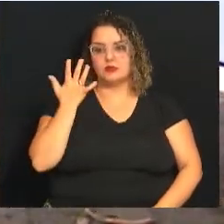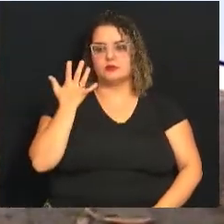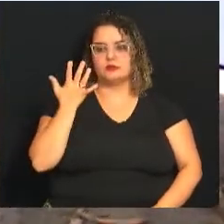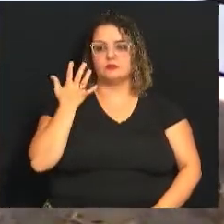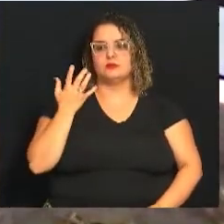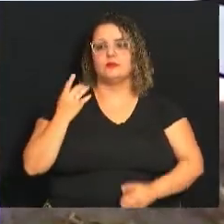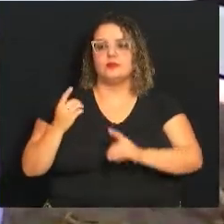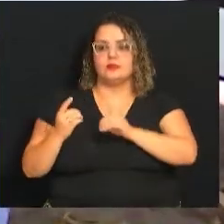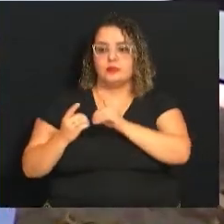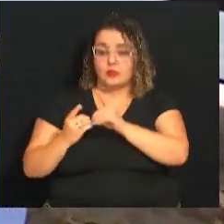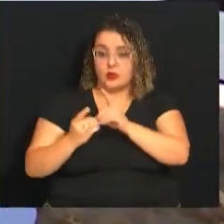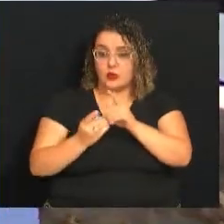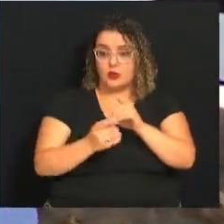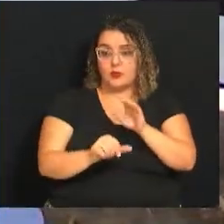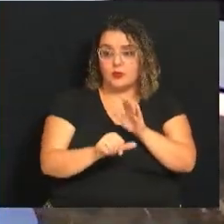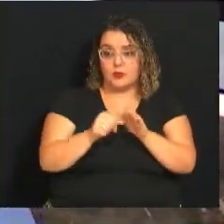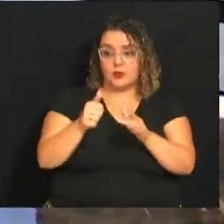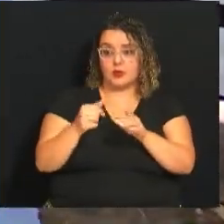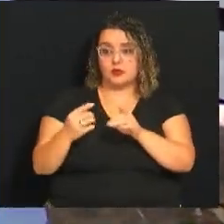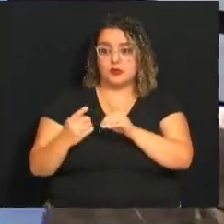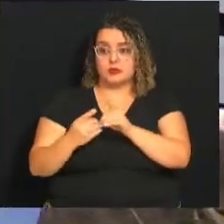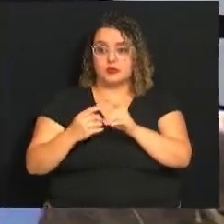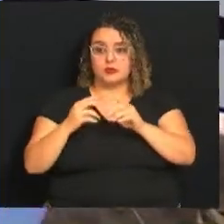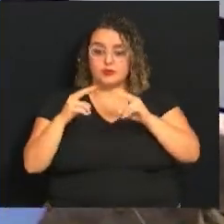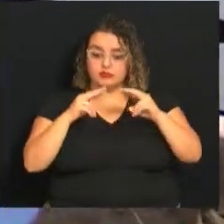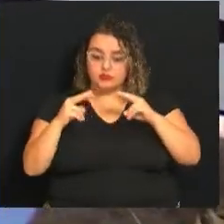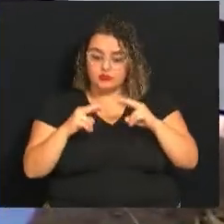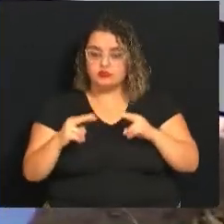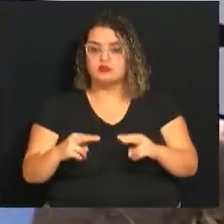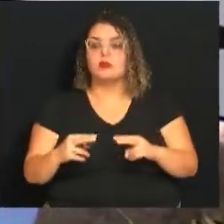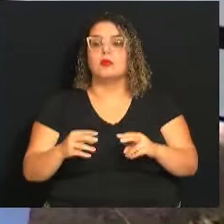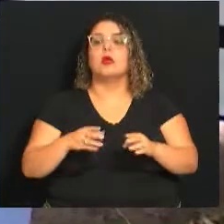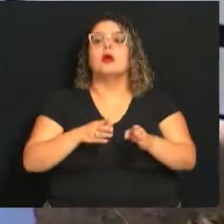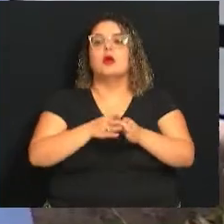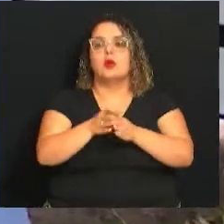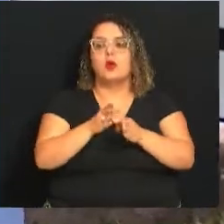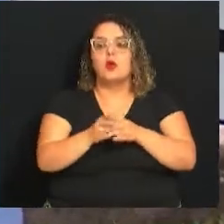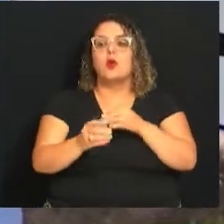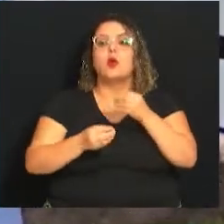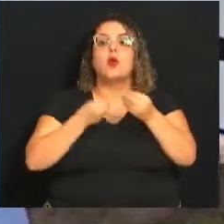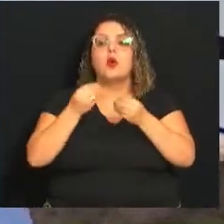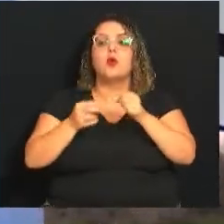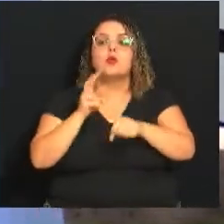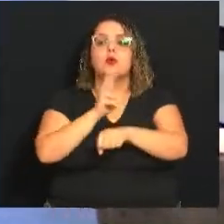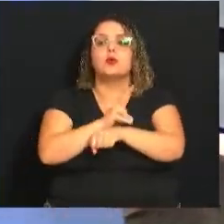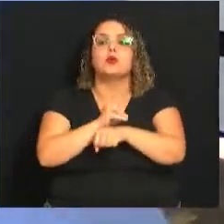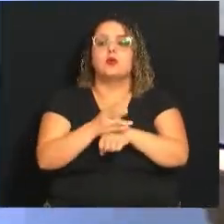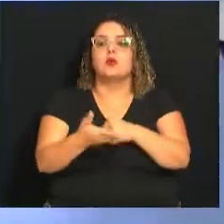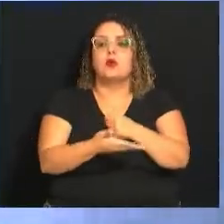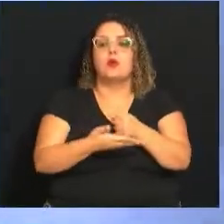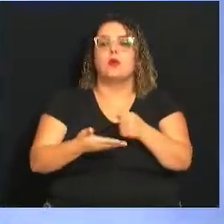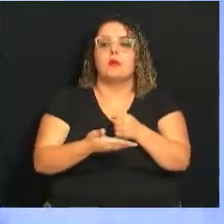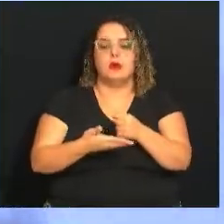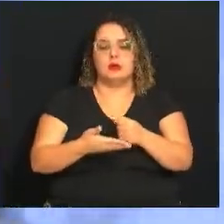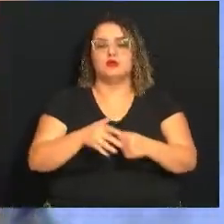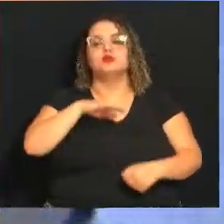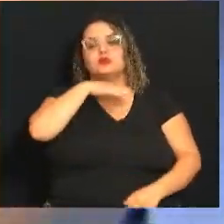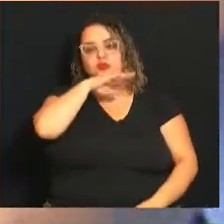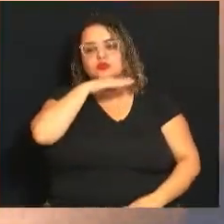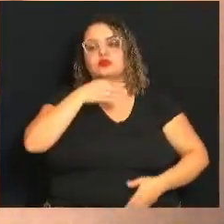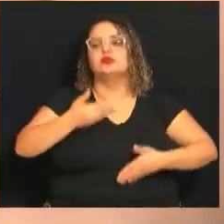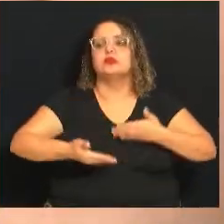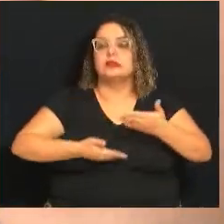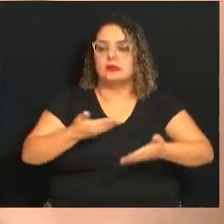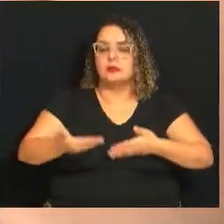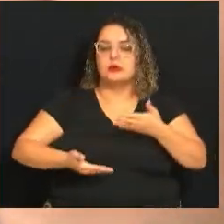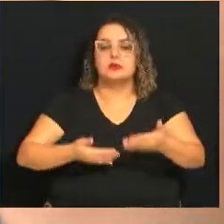consulta e primeiros cuidados o ambulatório oferecerá orientação sobre cuidados básicos com os animais tratamentos